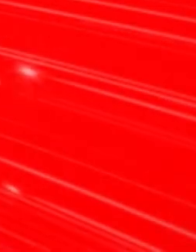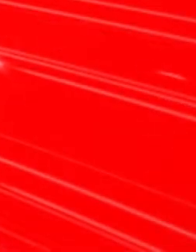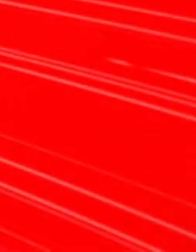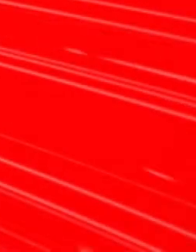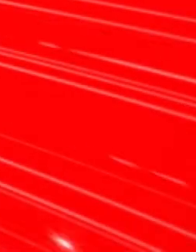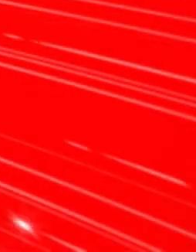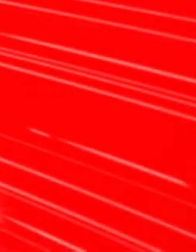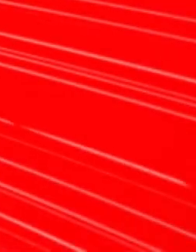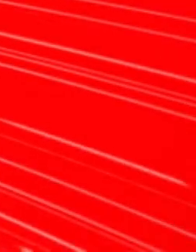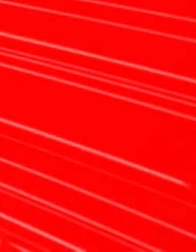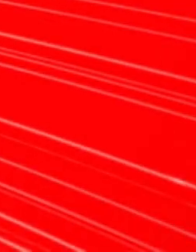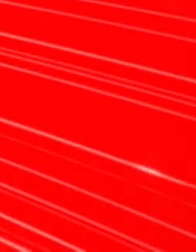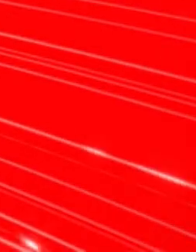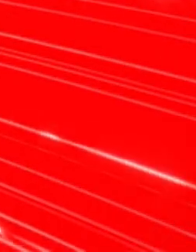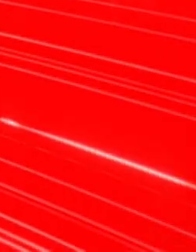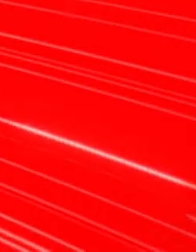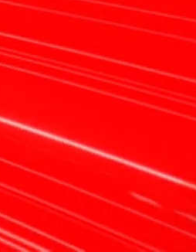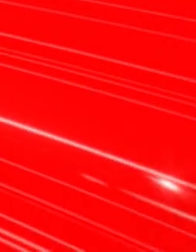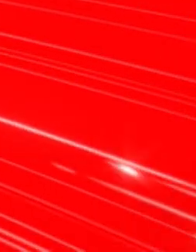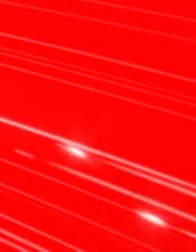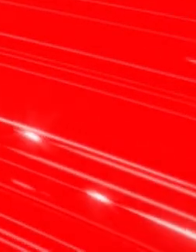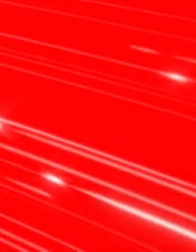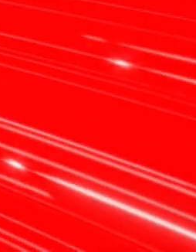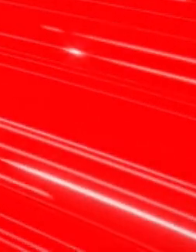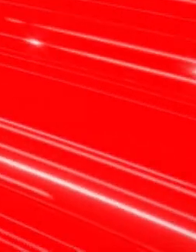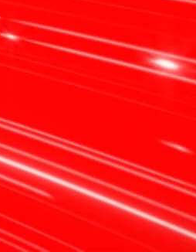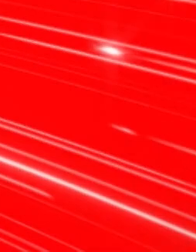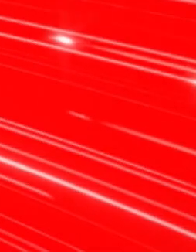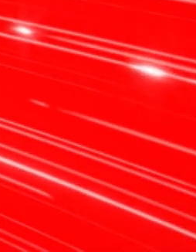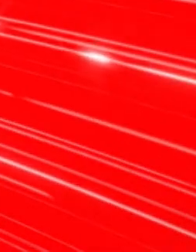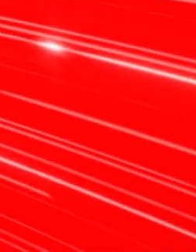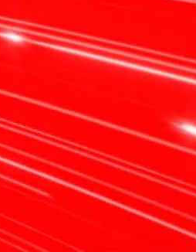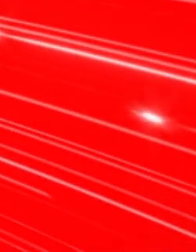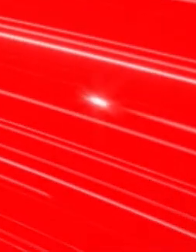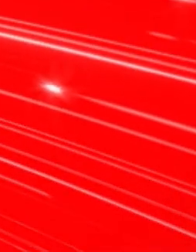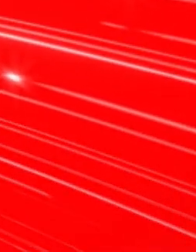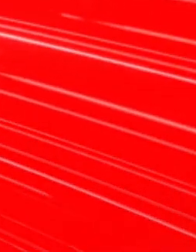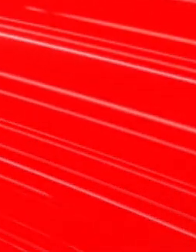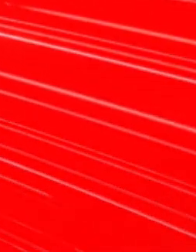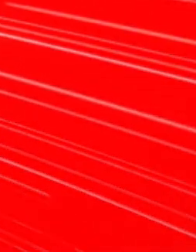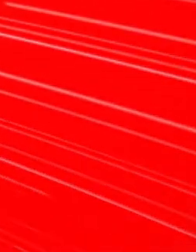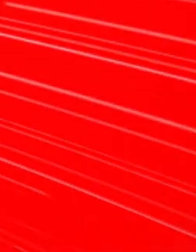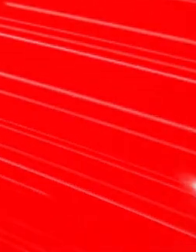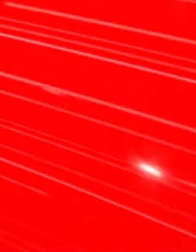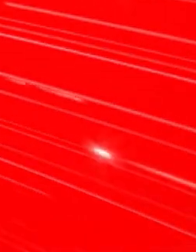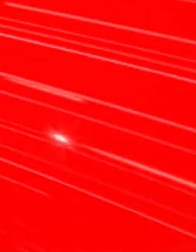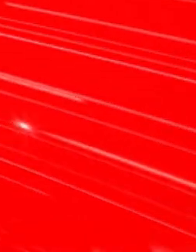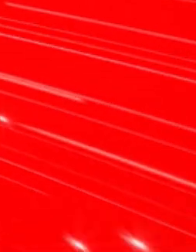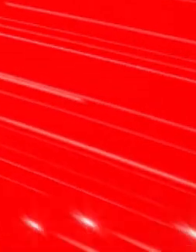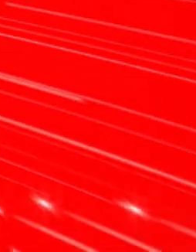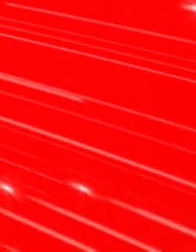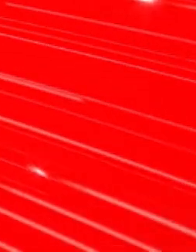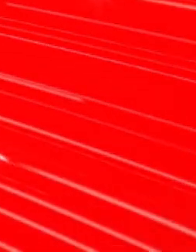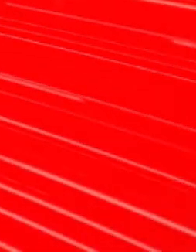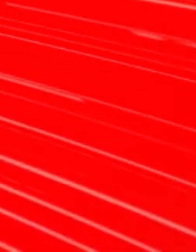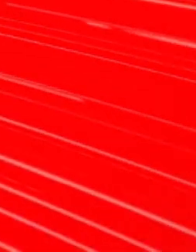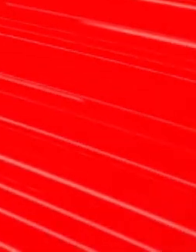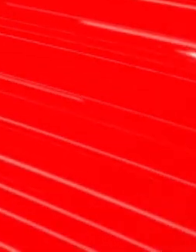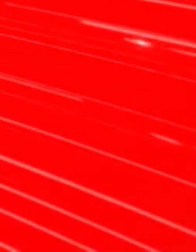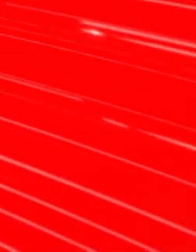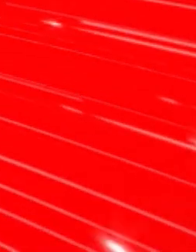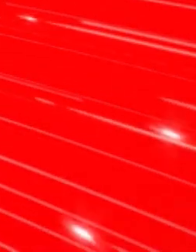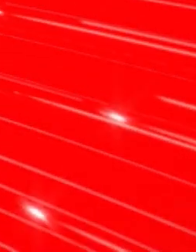audiências, reuniões de comissões e frentes, leis em vigor e ainda temas da atualidade que impactam a vida